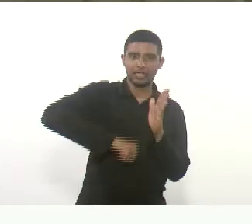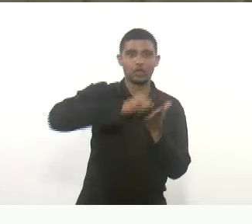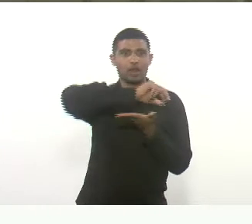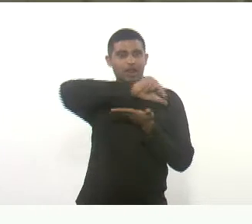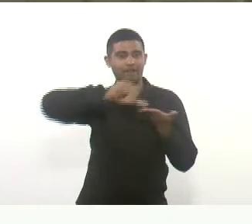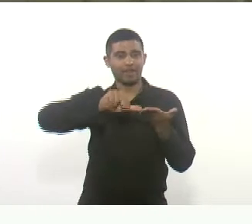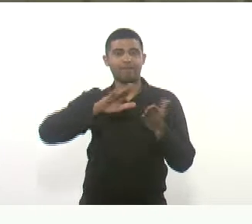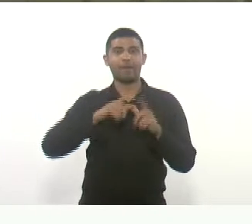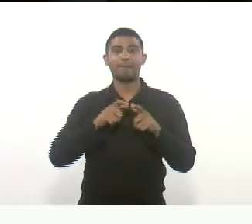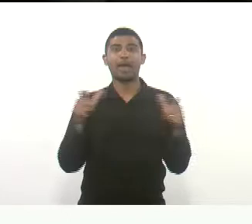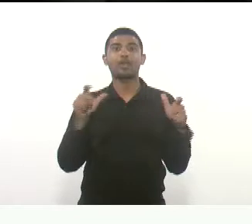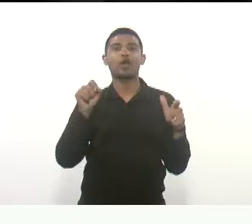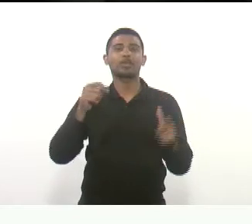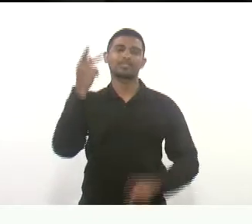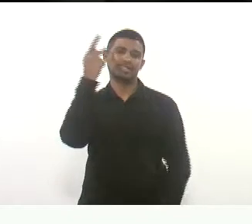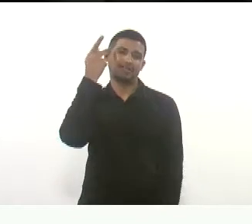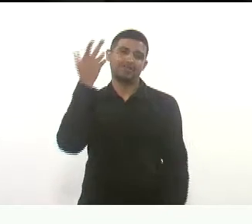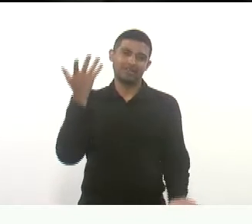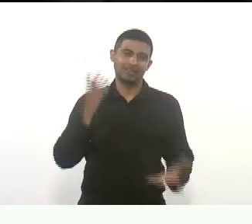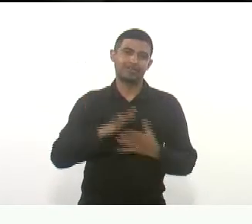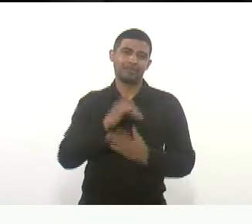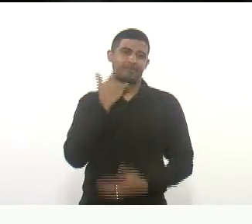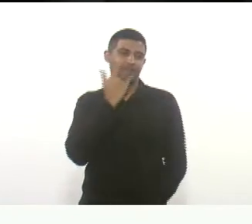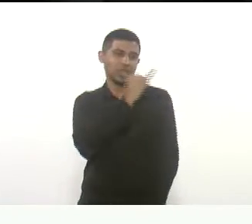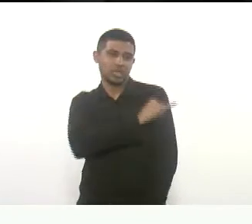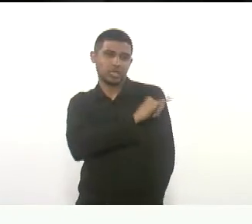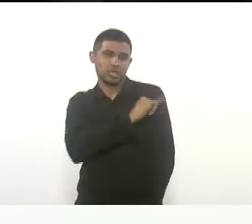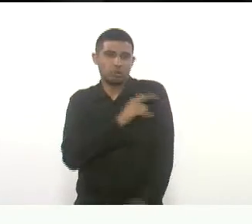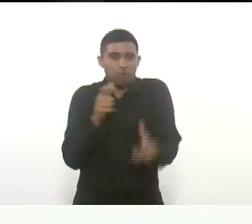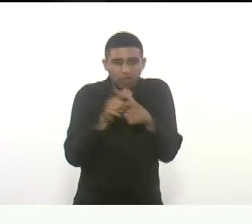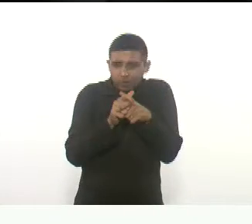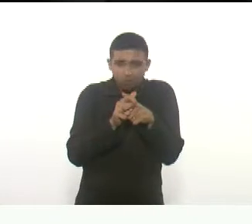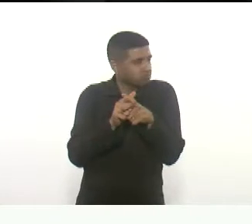Paulo. Mas o Rio, vocês veem, não é tão pequeno.